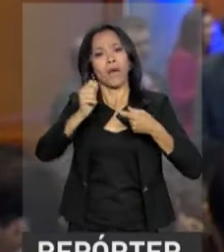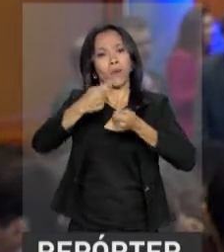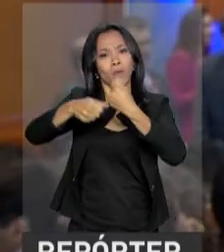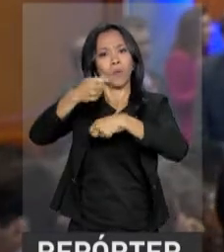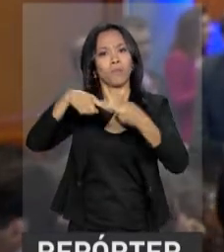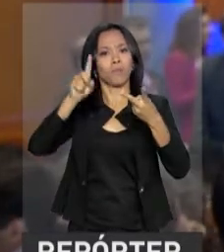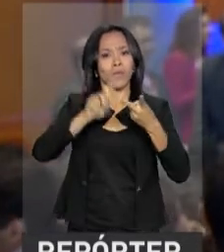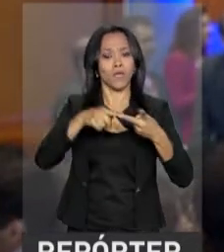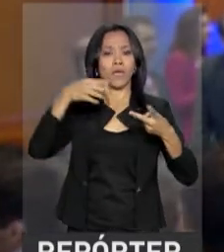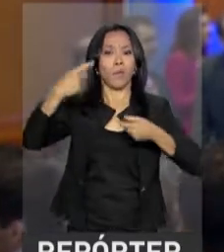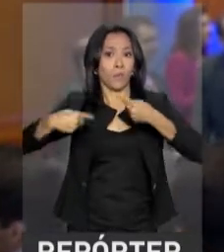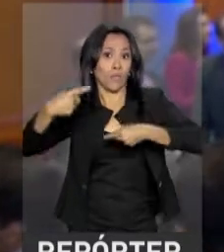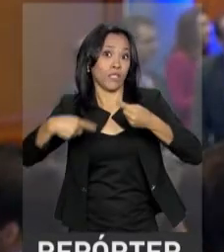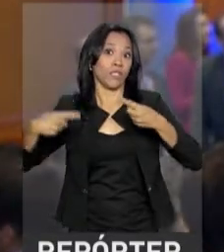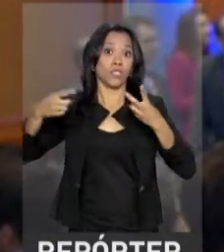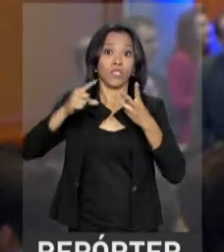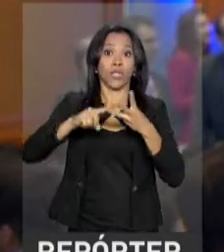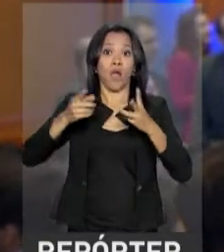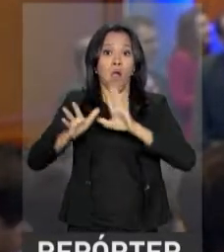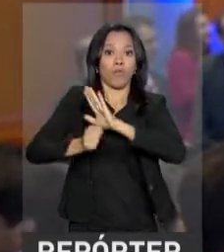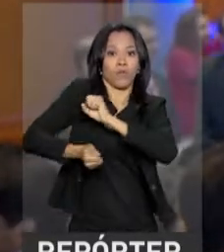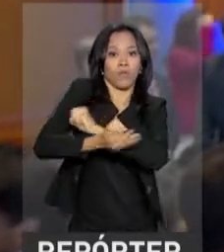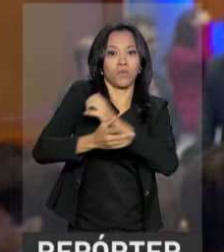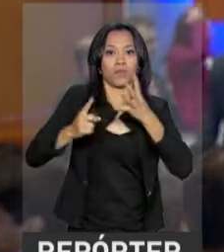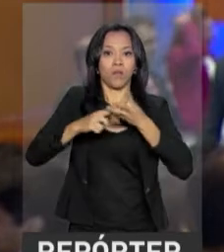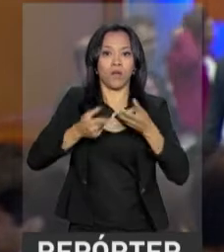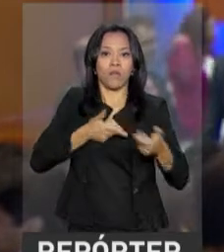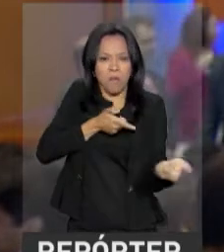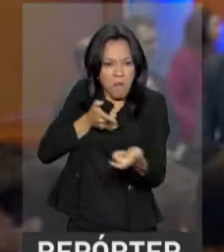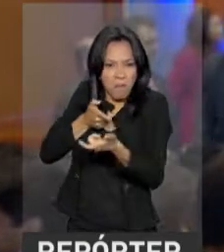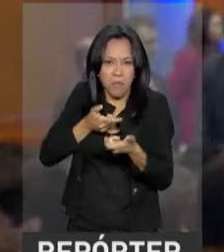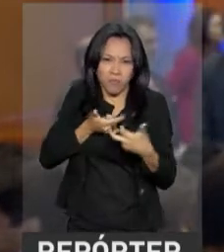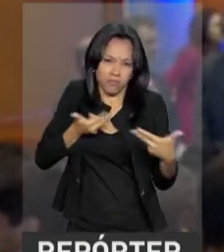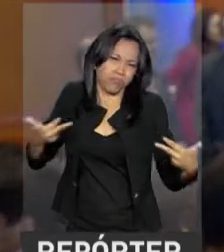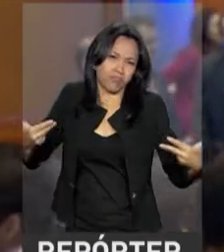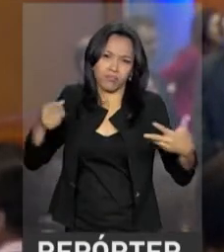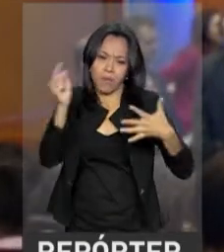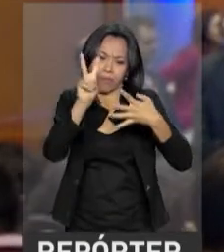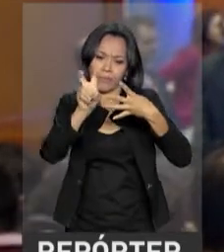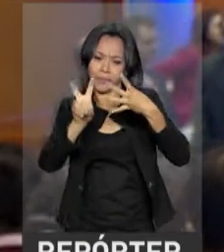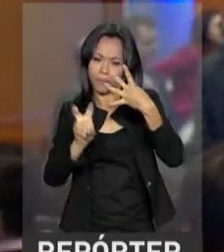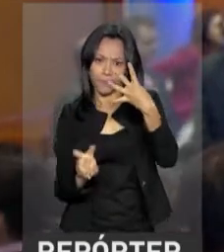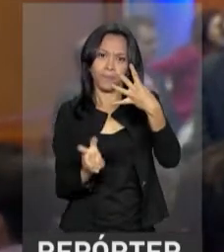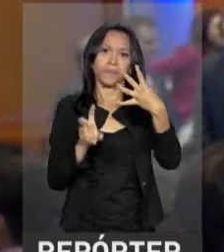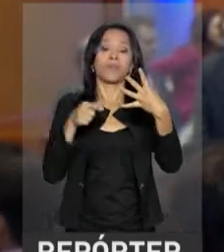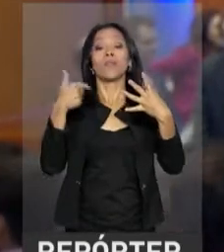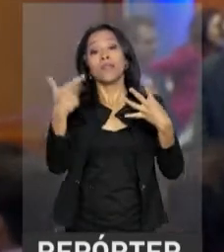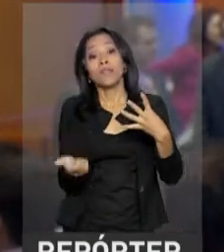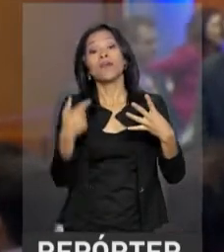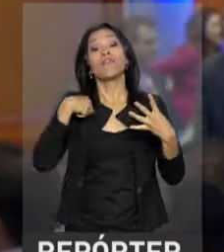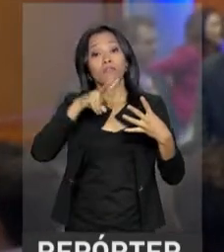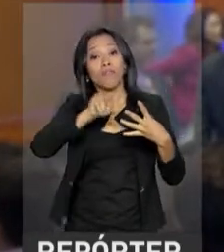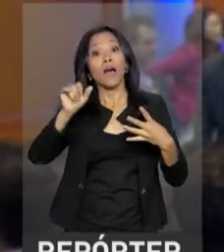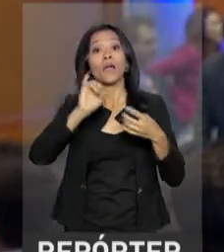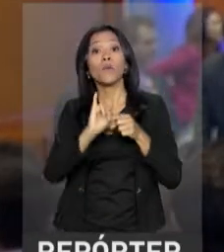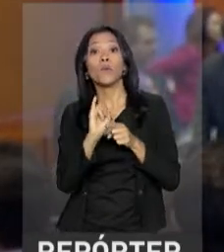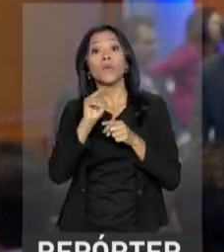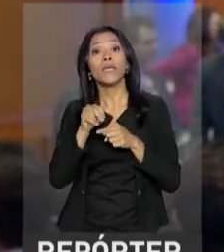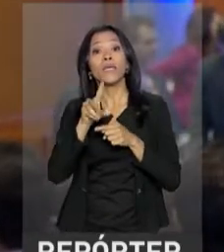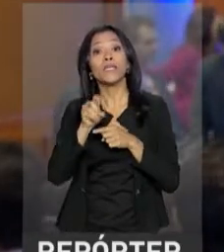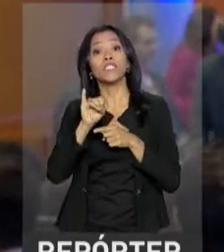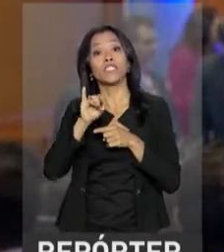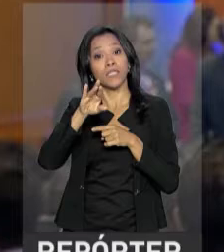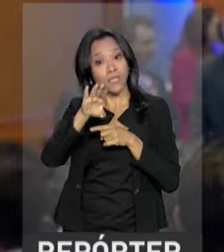ambiente de negócios corrupção e terrorismo além de apresentar o quadro interno de cada país o índice também vai permitir uma análise